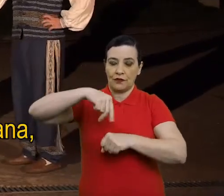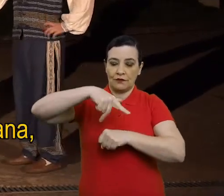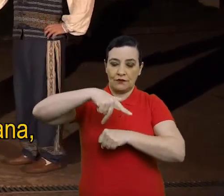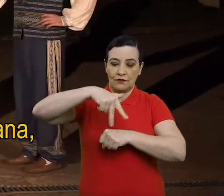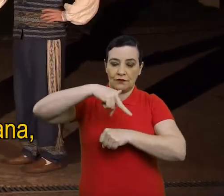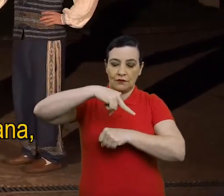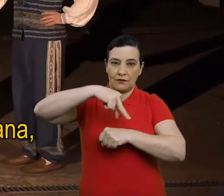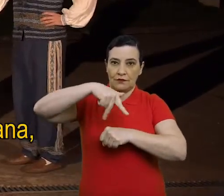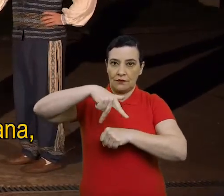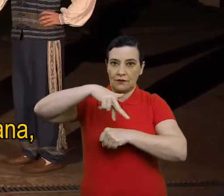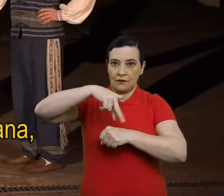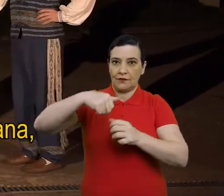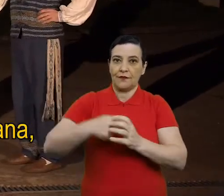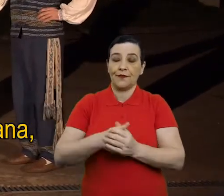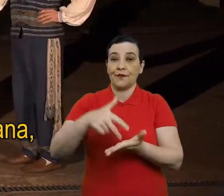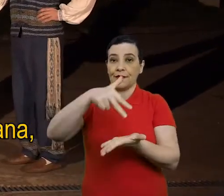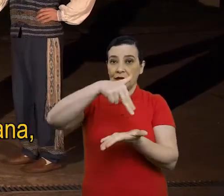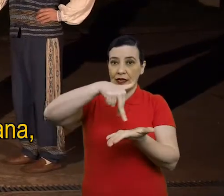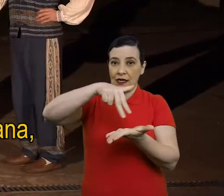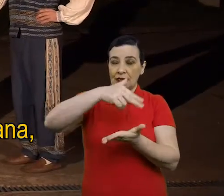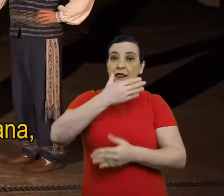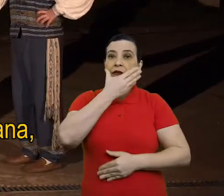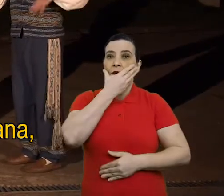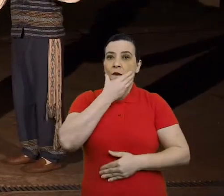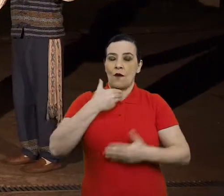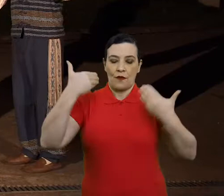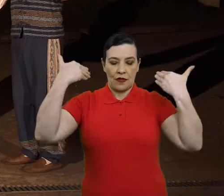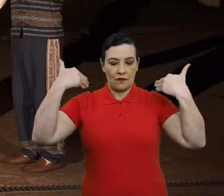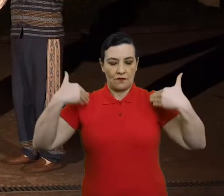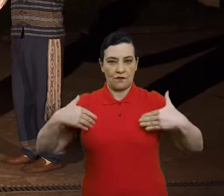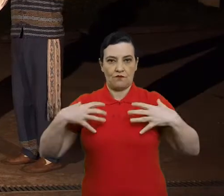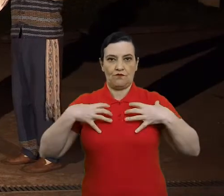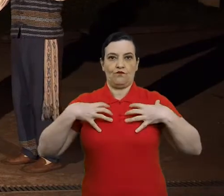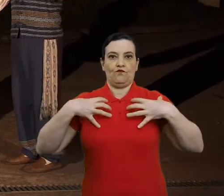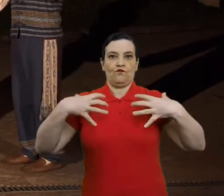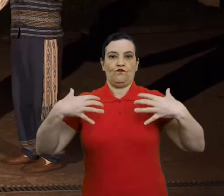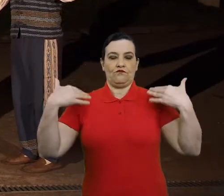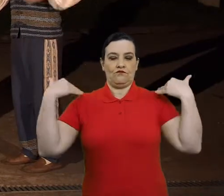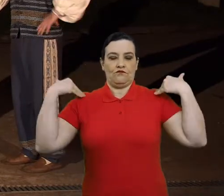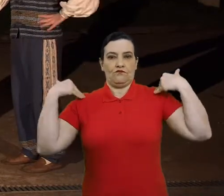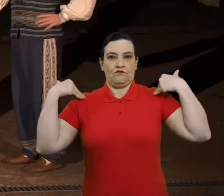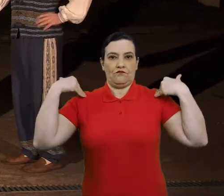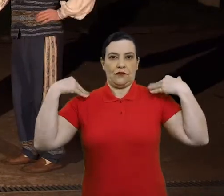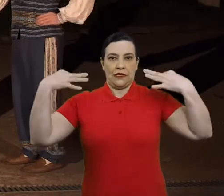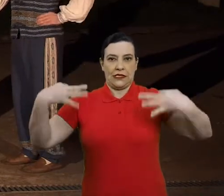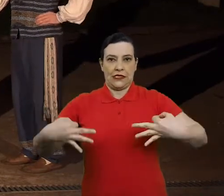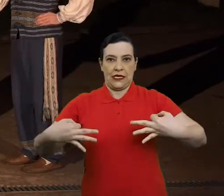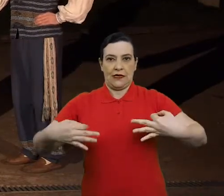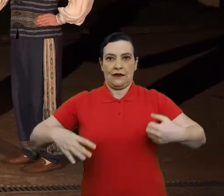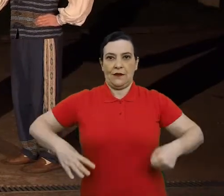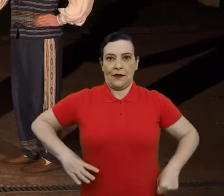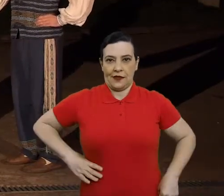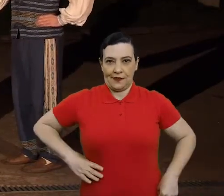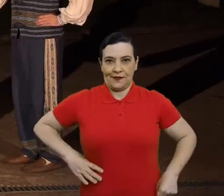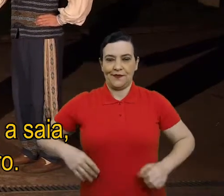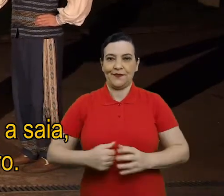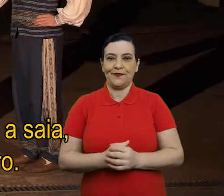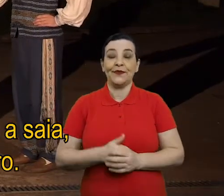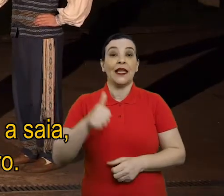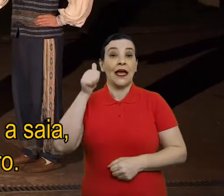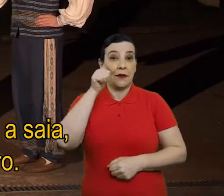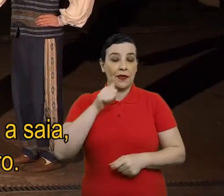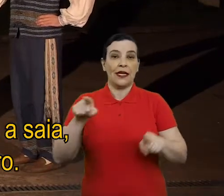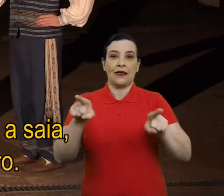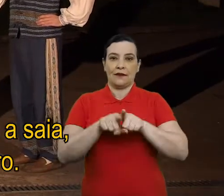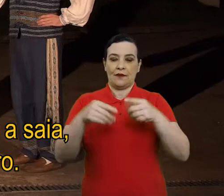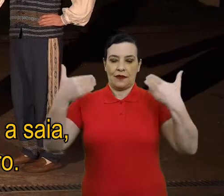importante ressaltar, na dança lituana, os meninos sempre com a postura, peito estufado, os ombros encaixados e a mão na cintura. A